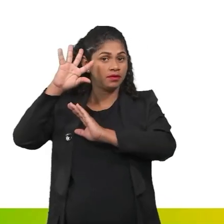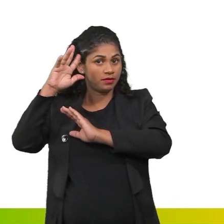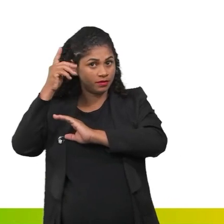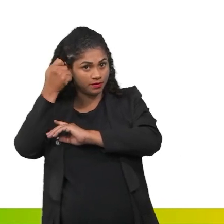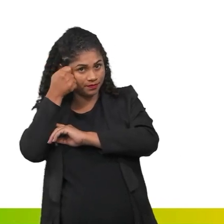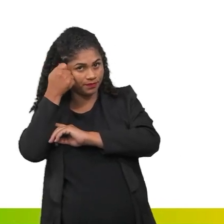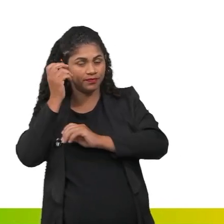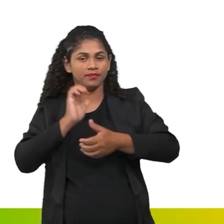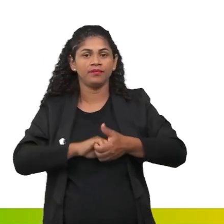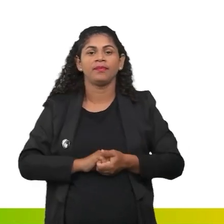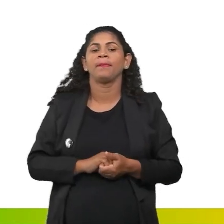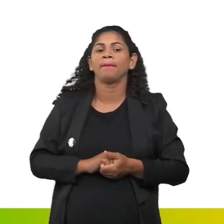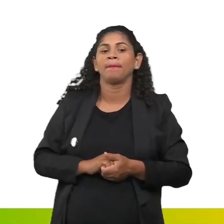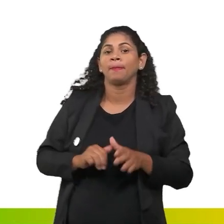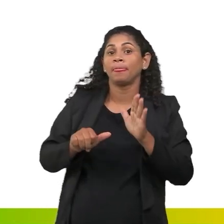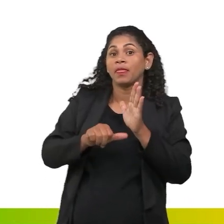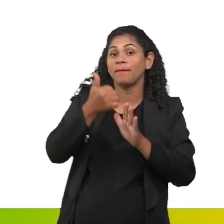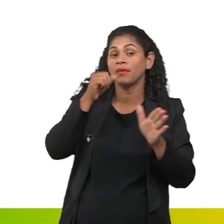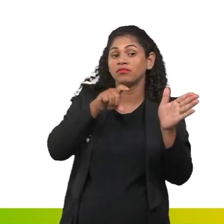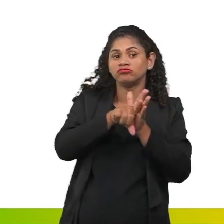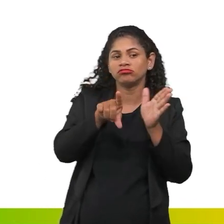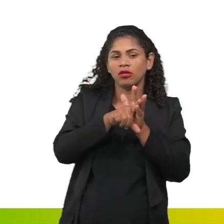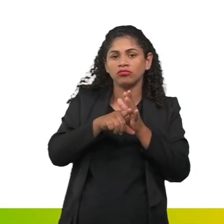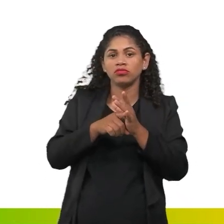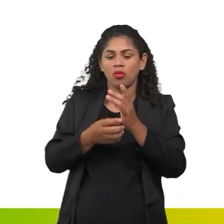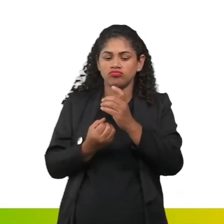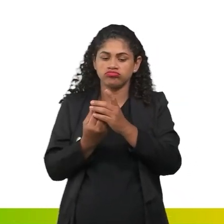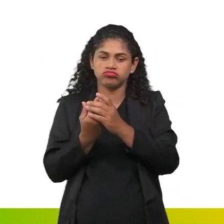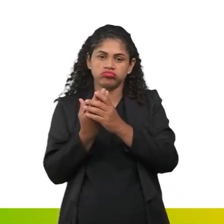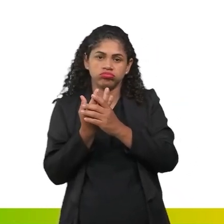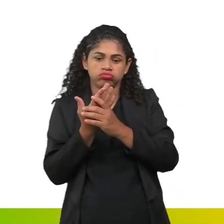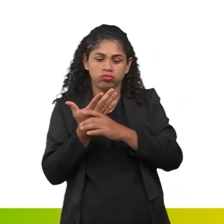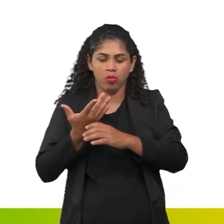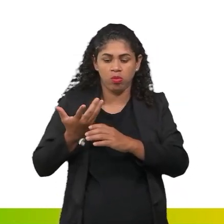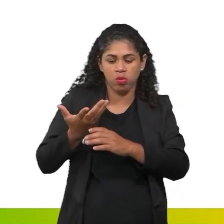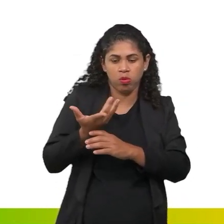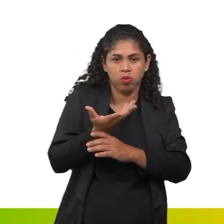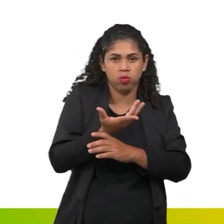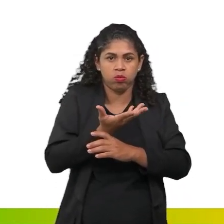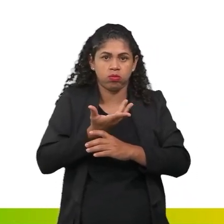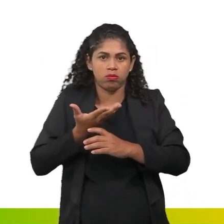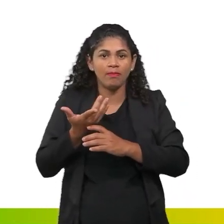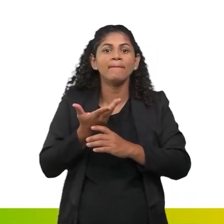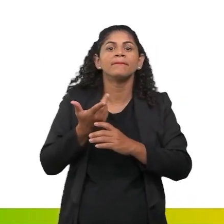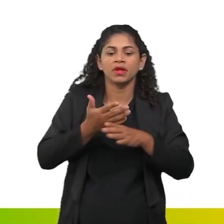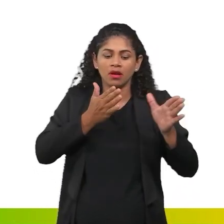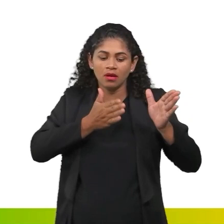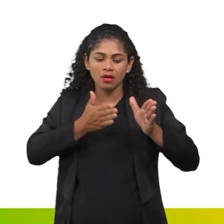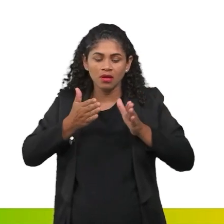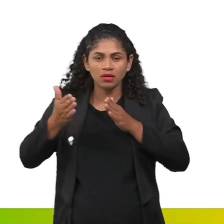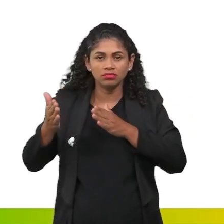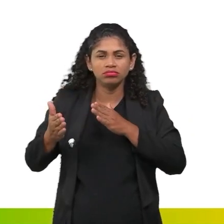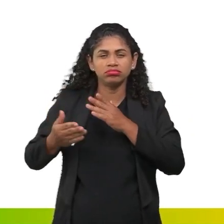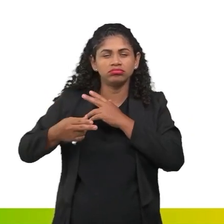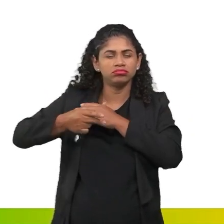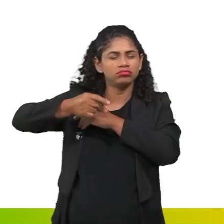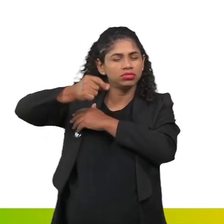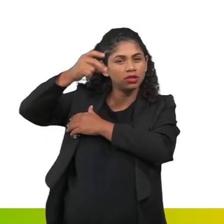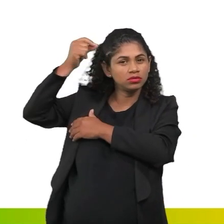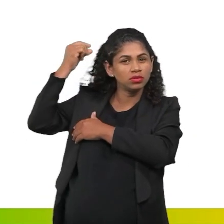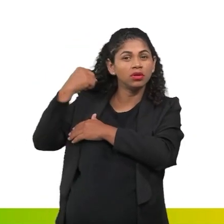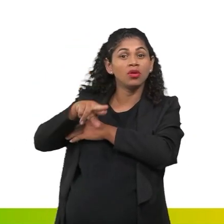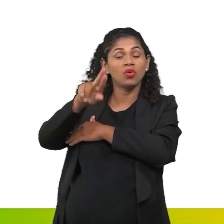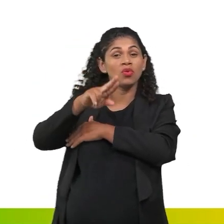Então, essa primeira questão fala sobre a fermentação. Então, aqui fala, a fermentação é um dos processos mais antigos utilizados